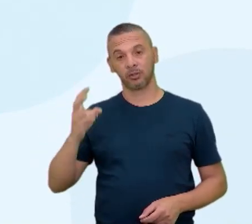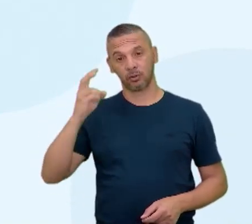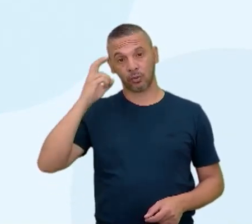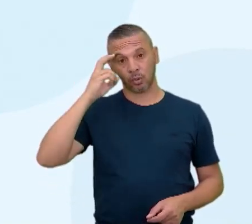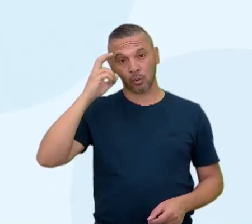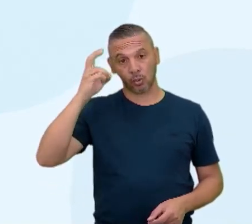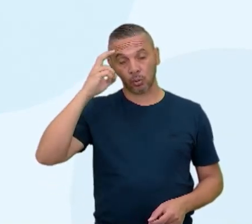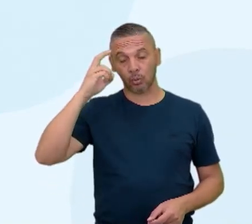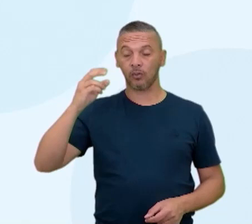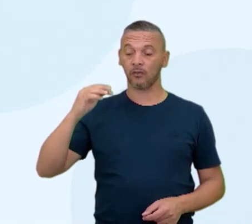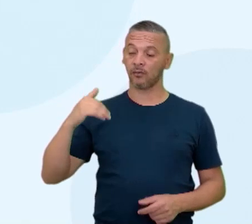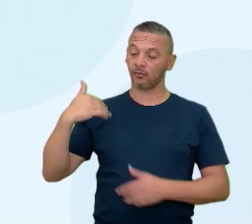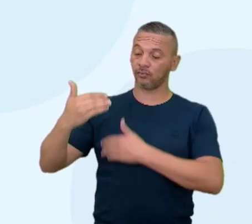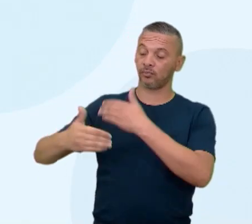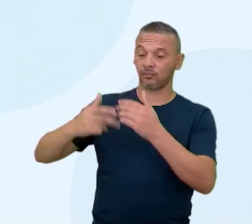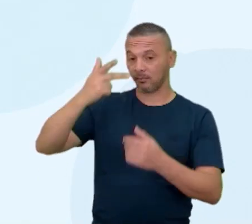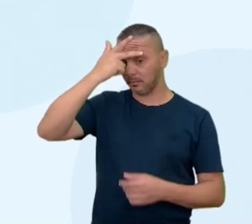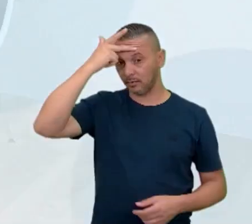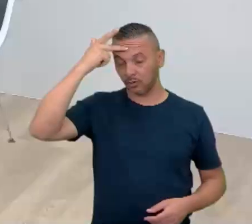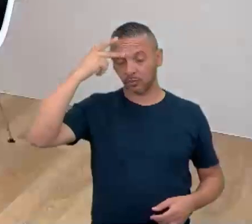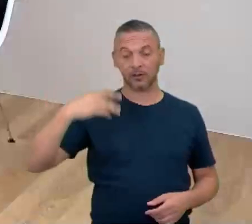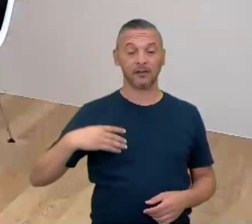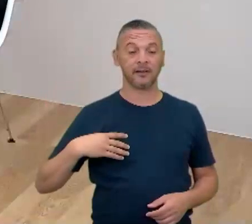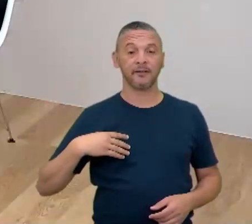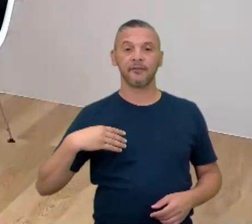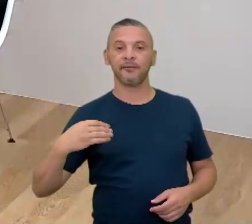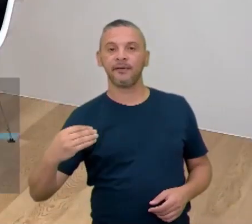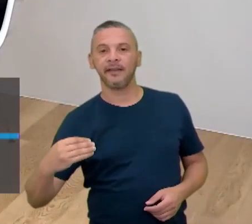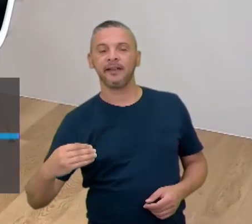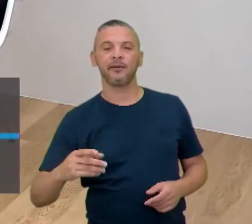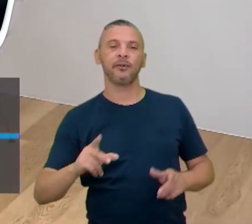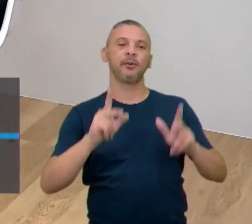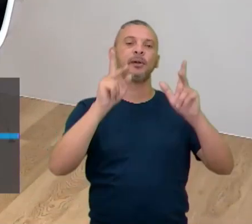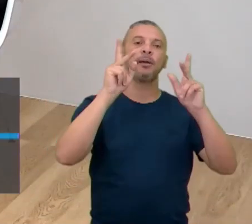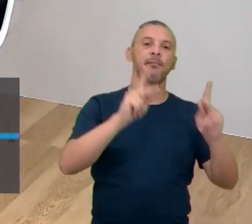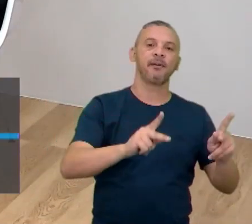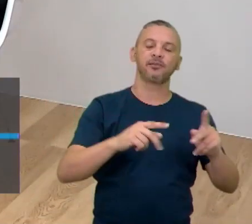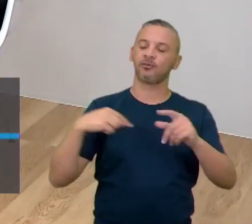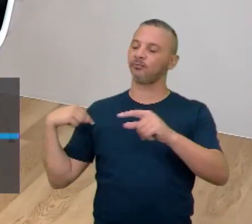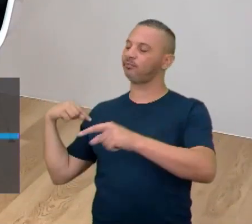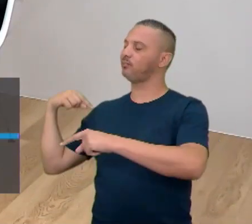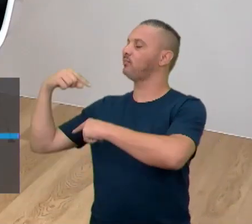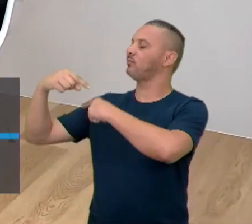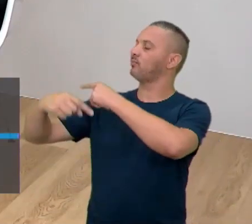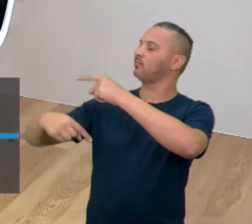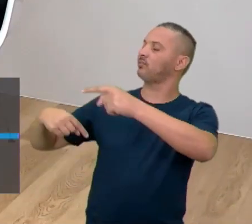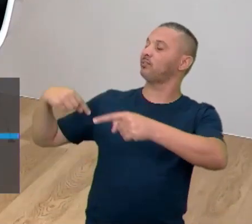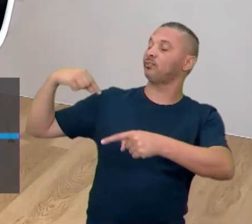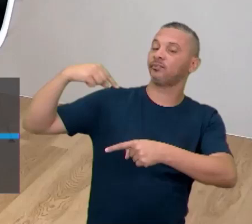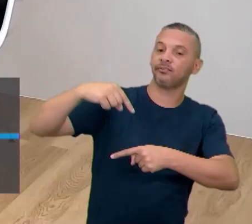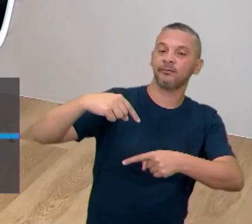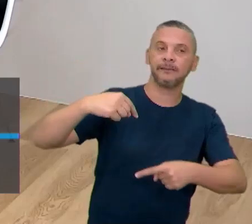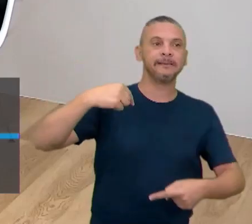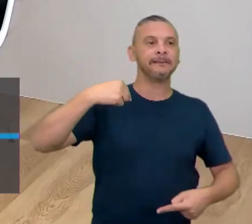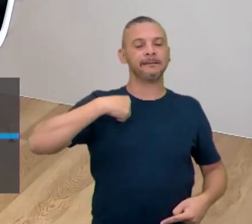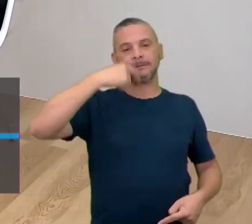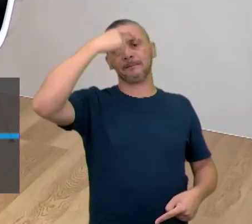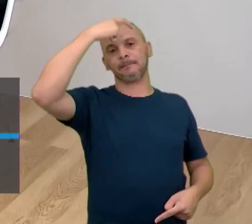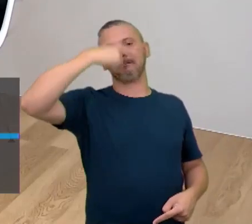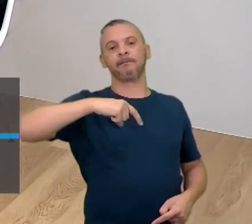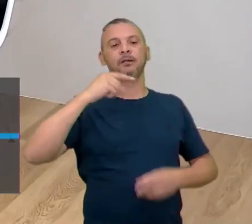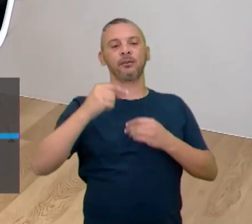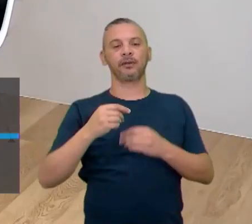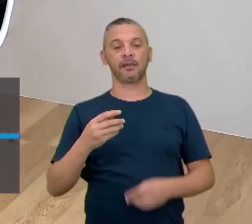futuras gerações? Sejam seus filhos ou sejam as pessoas que vêm depois de você, que têm contato com você.